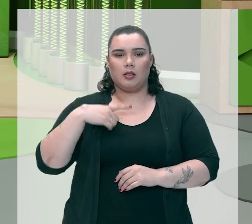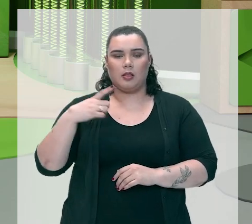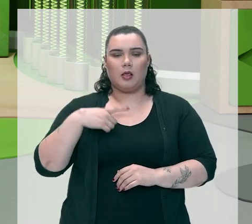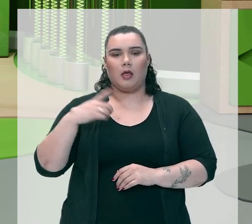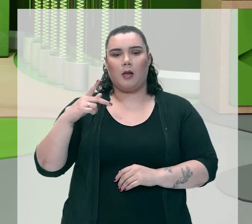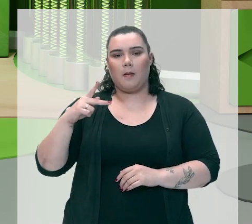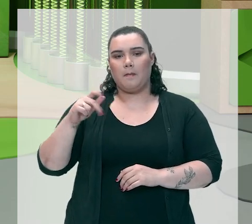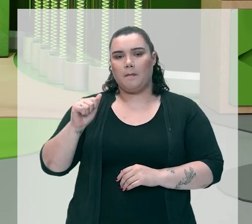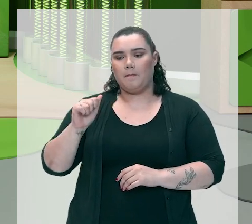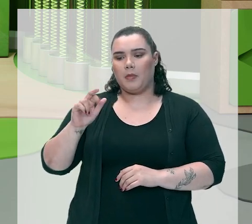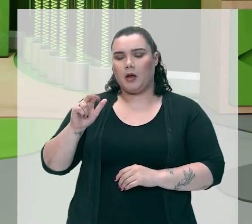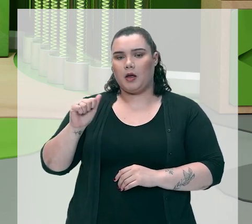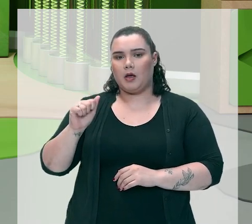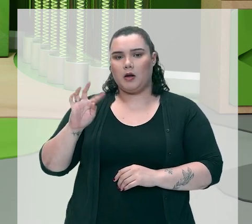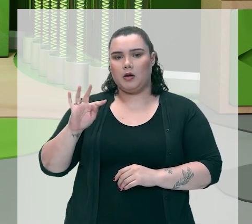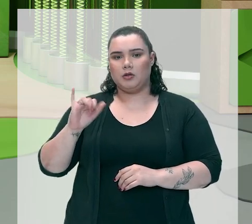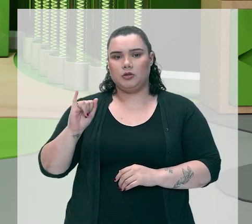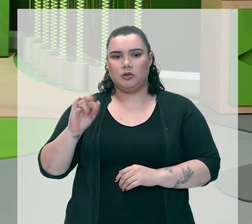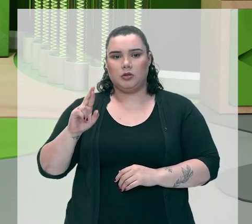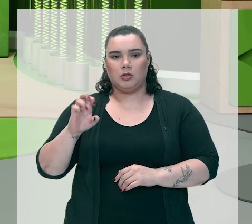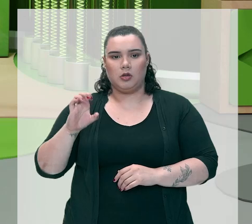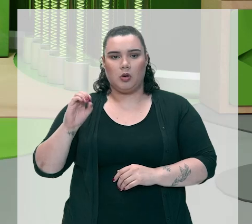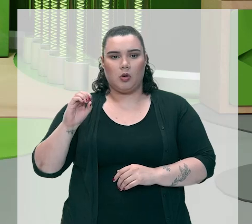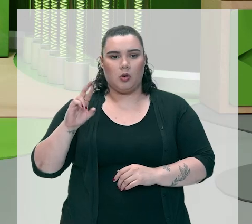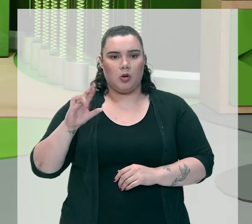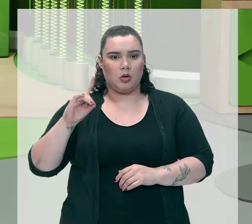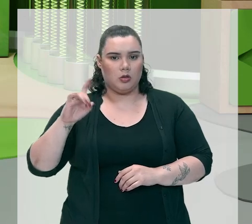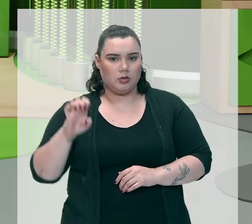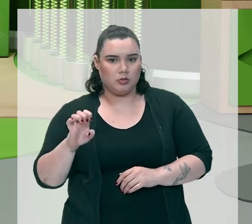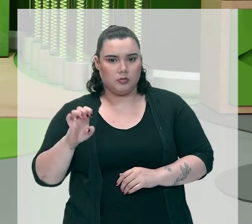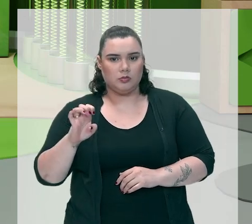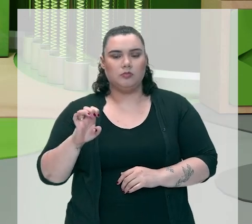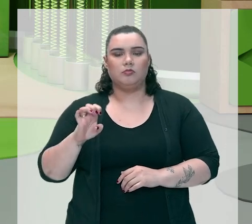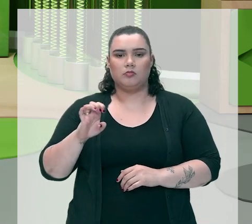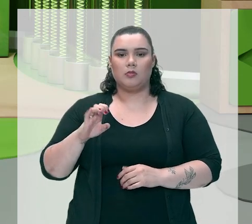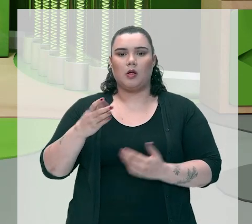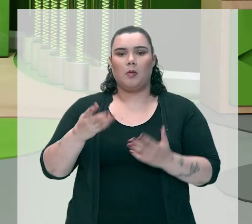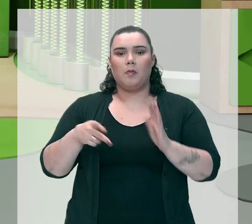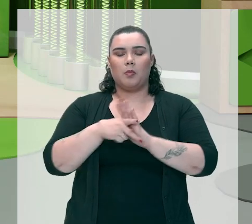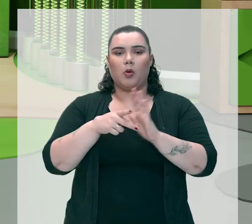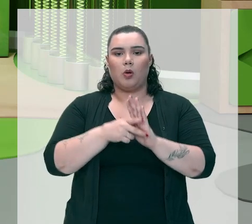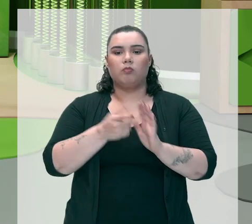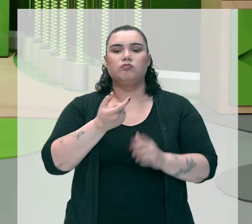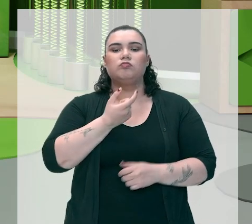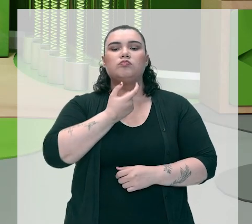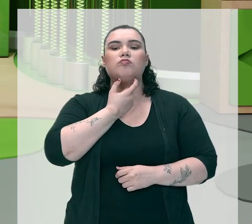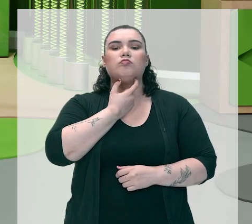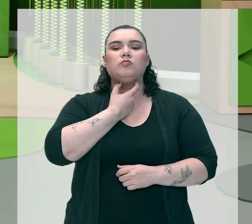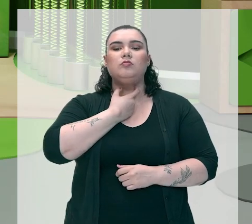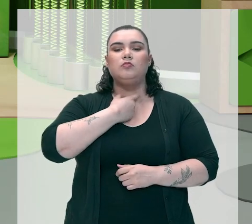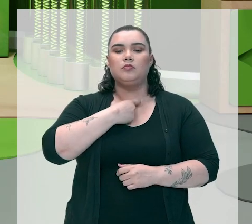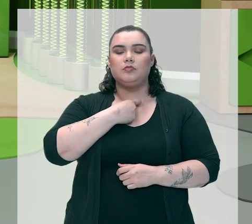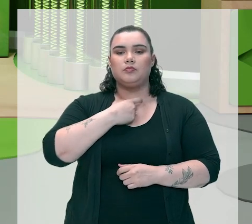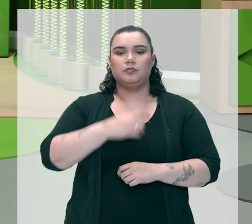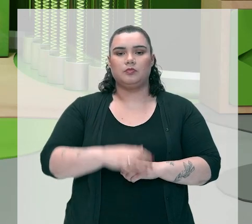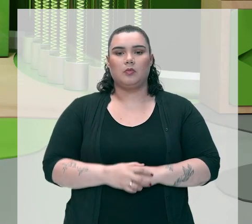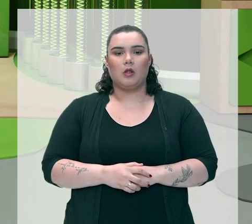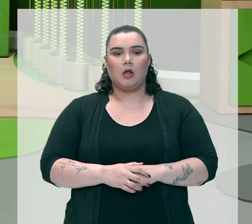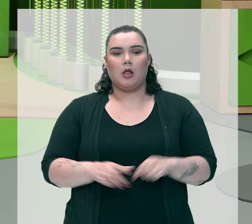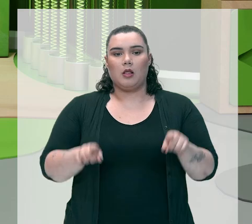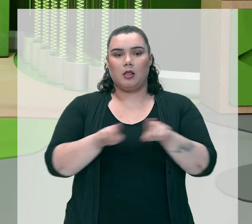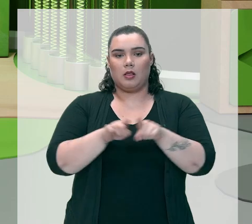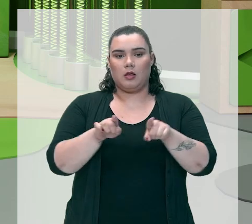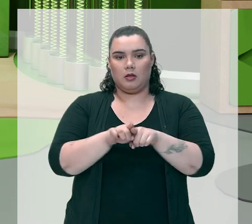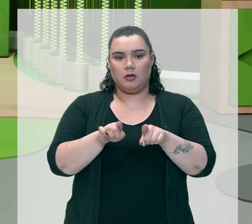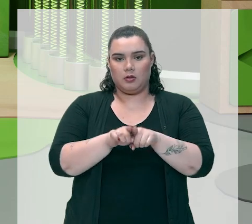paratireoides, como a gente está visualizando. E a paratireoide, ela fica localizada nessa região aqui, ó, do pescoço, certo? Temos também a